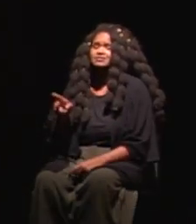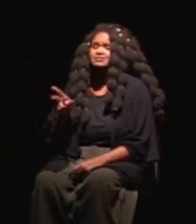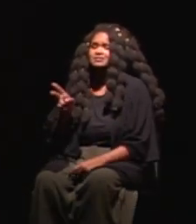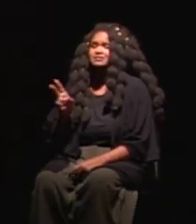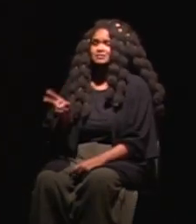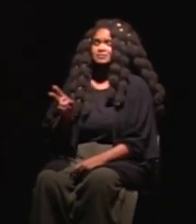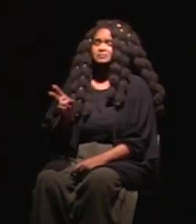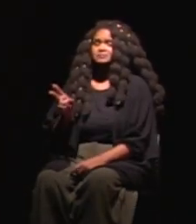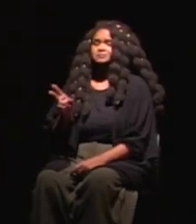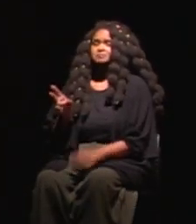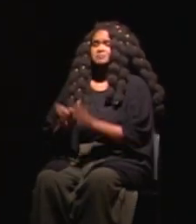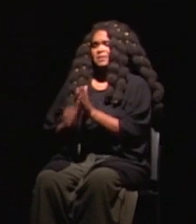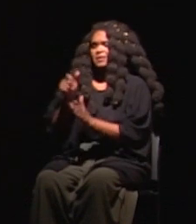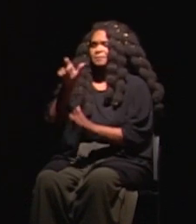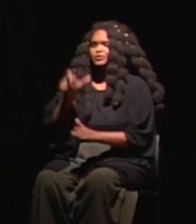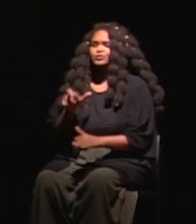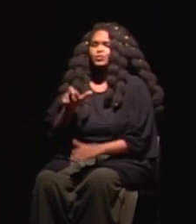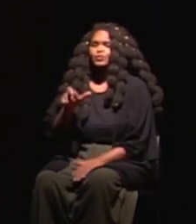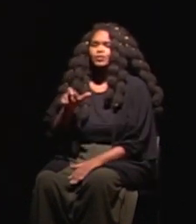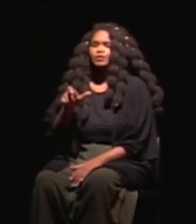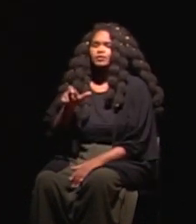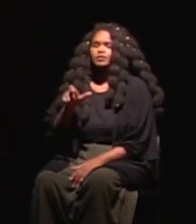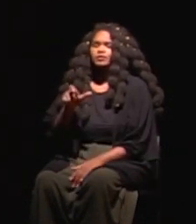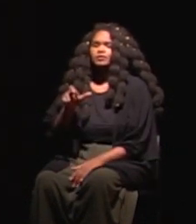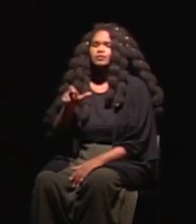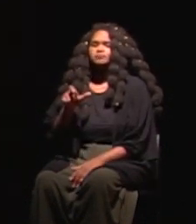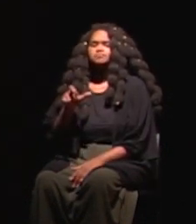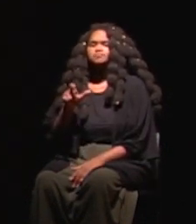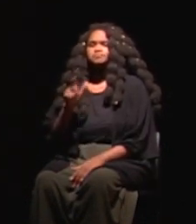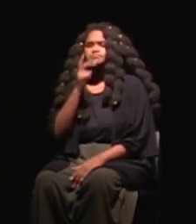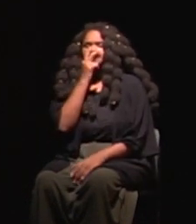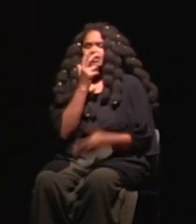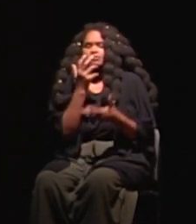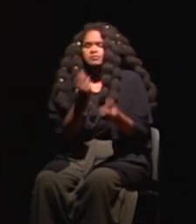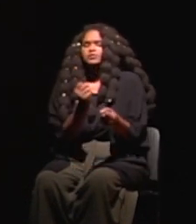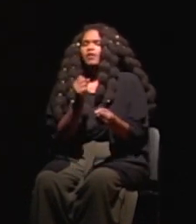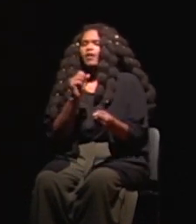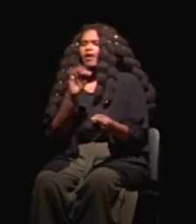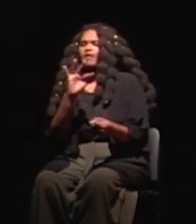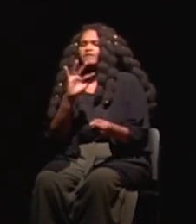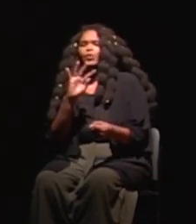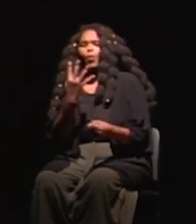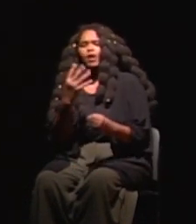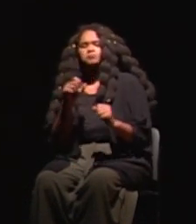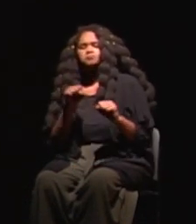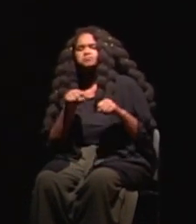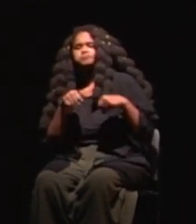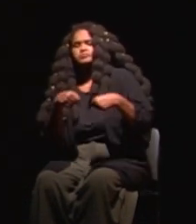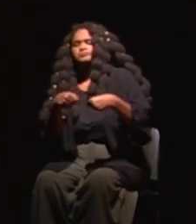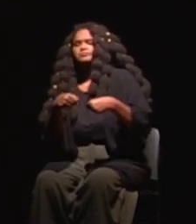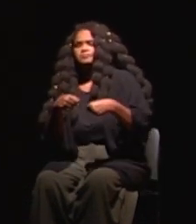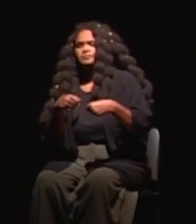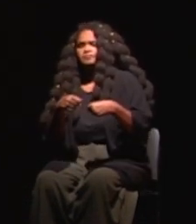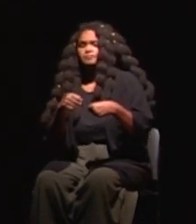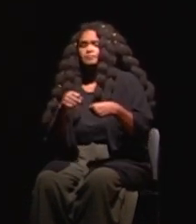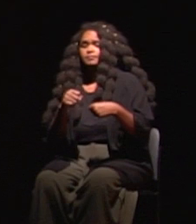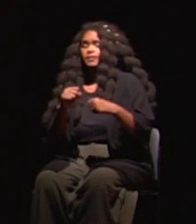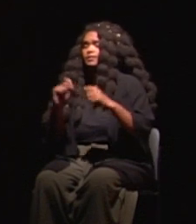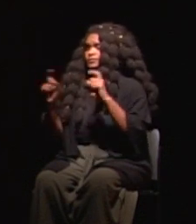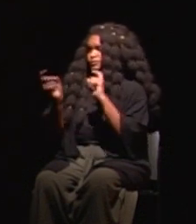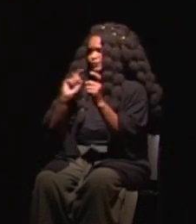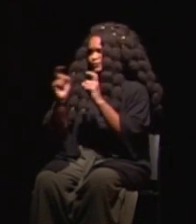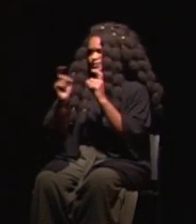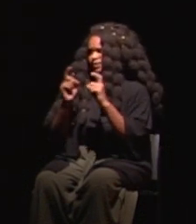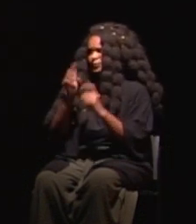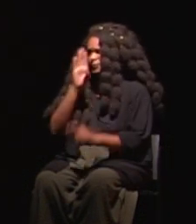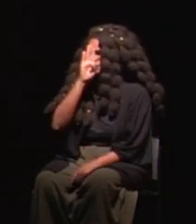que adotou a F4 quando soube. E a nossa discussão maior, por incrível que pareça,